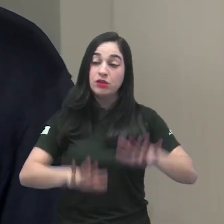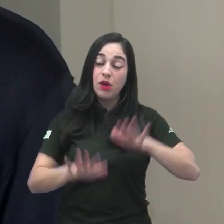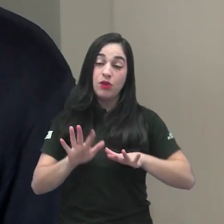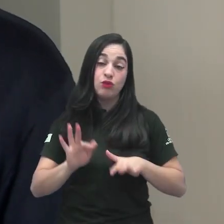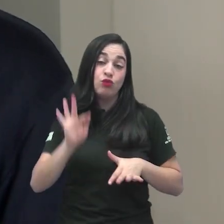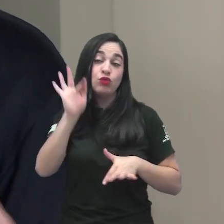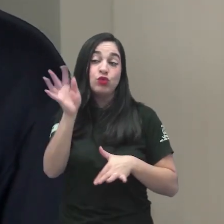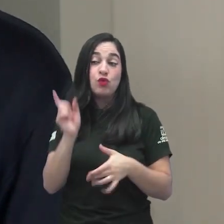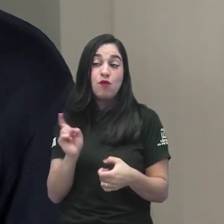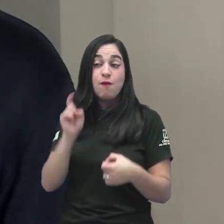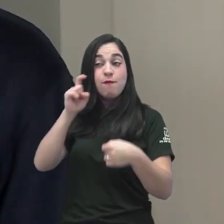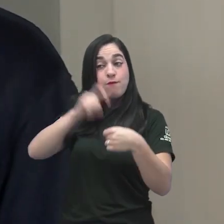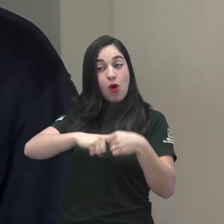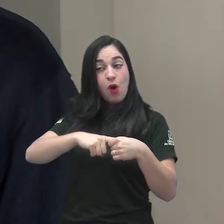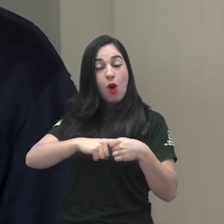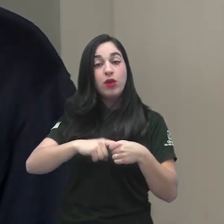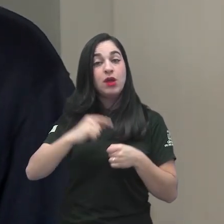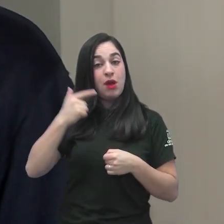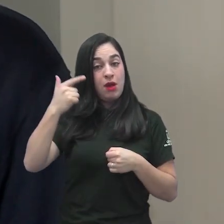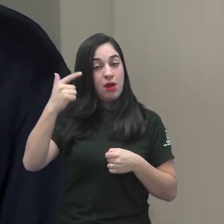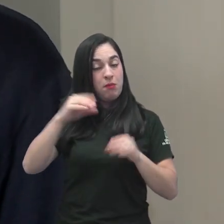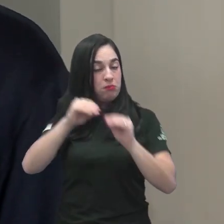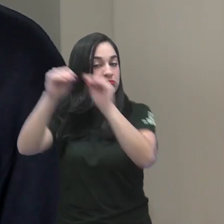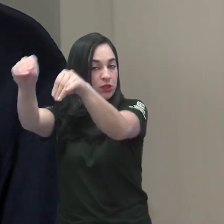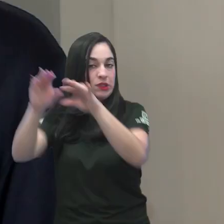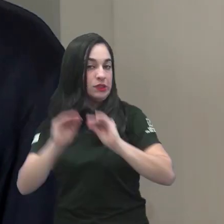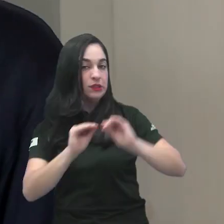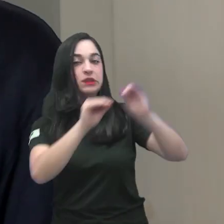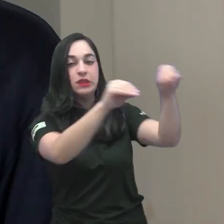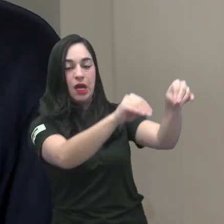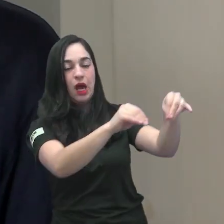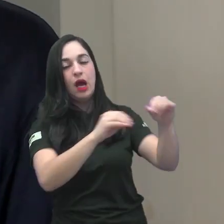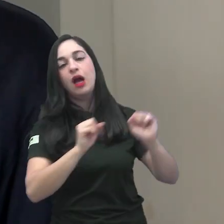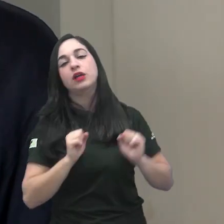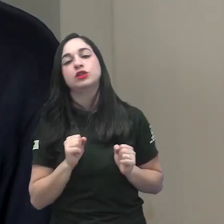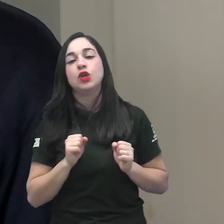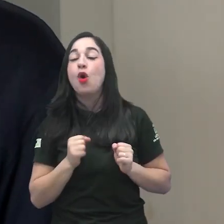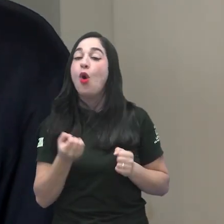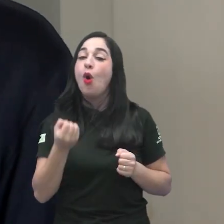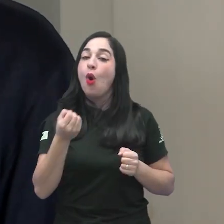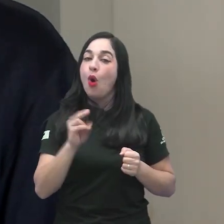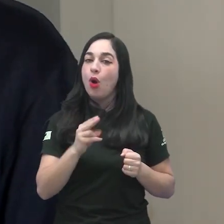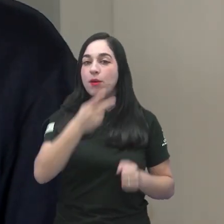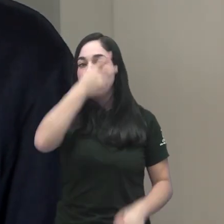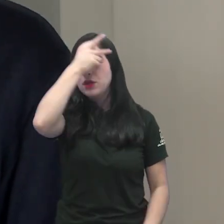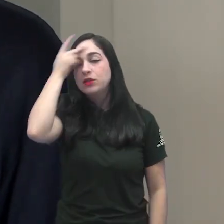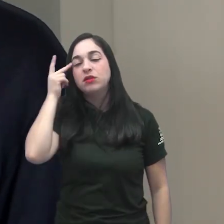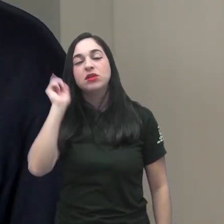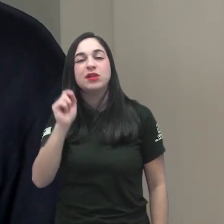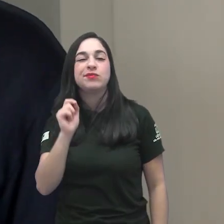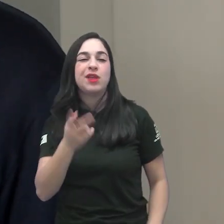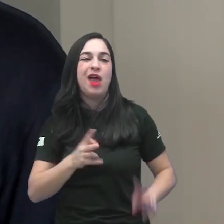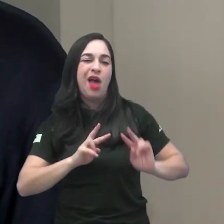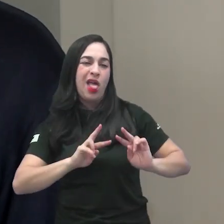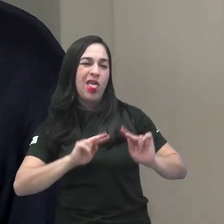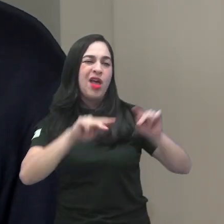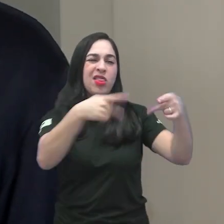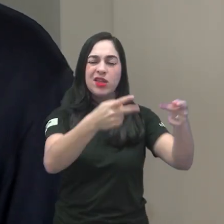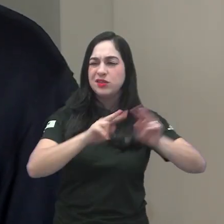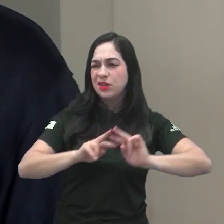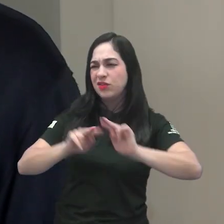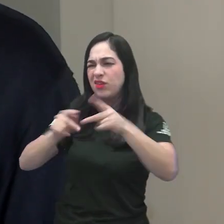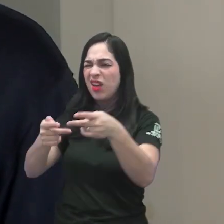uma expectativa de retornar ao seu município num futuro breve, ou aquelas pessoas que realmente preferem